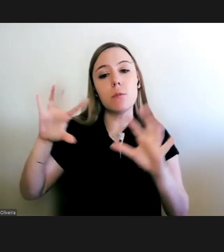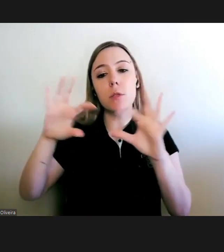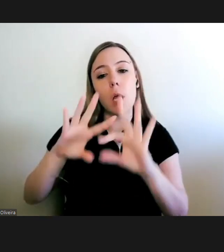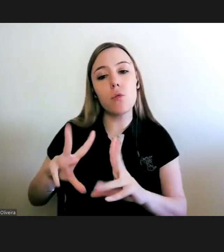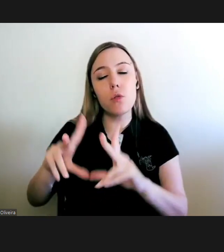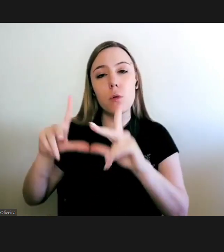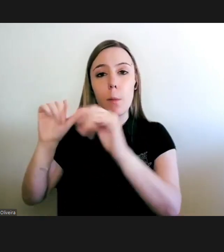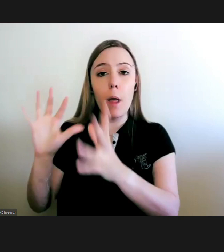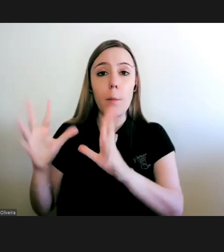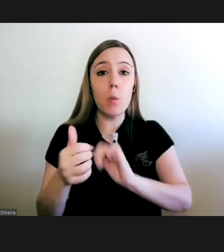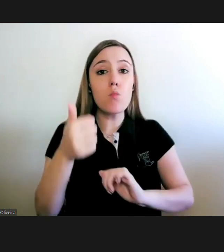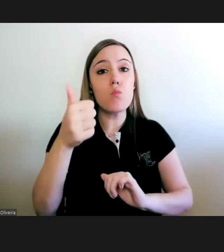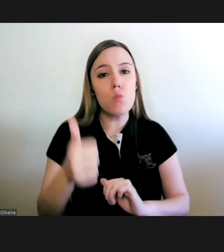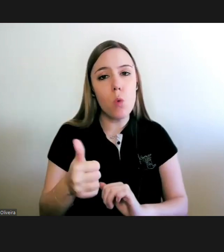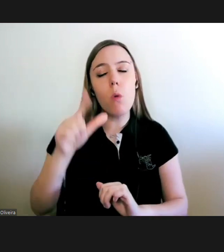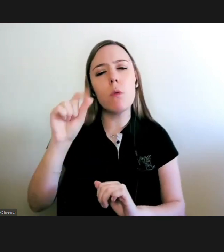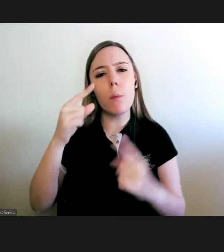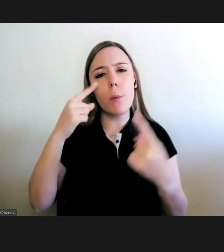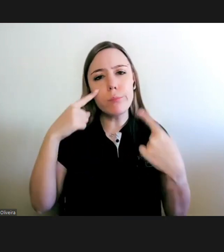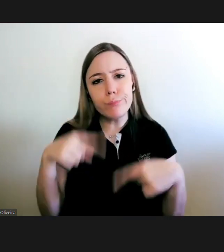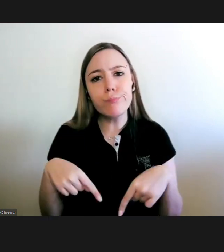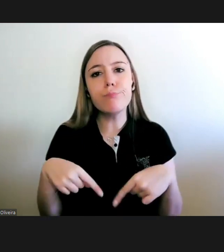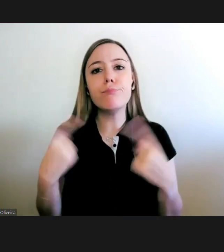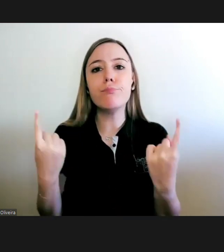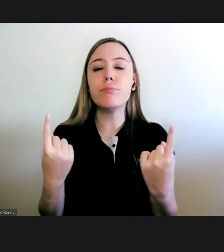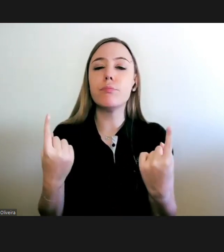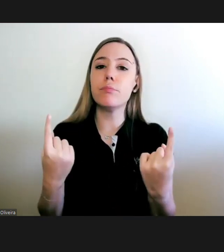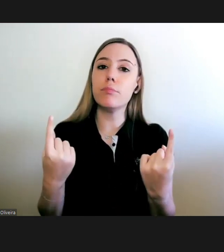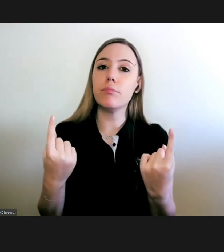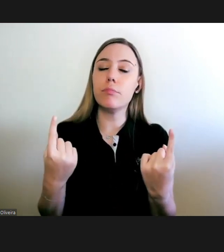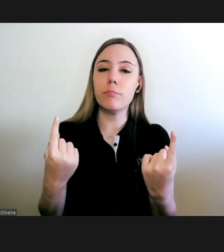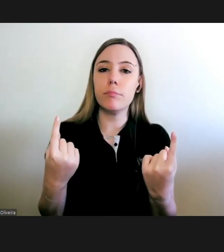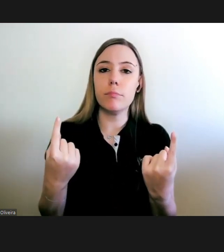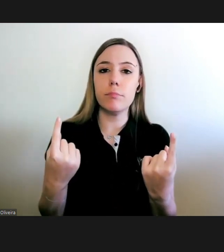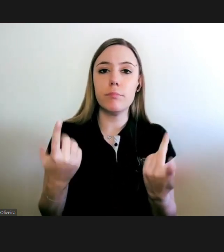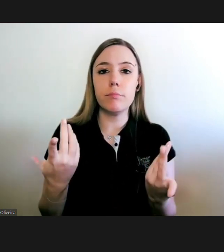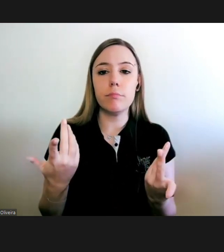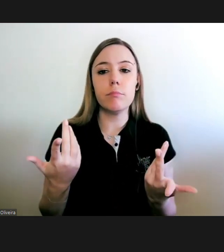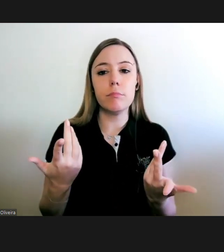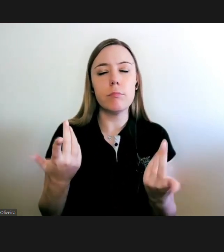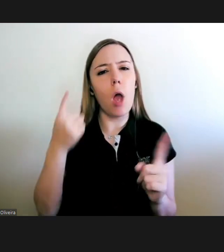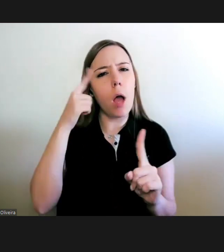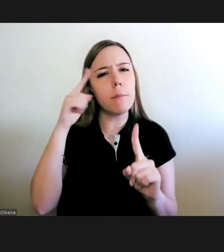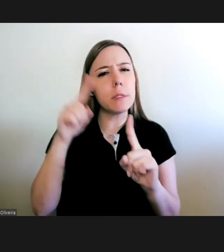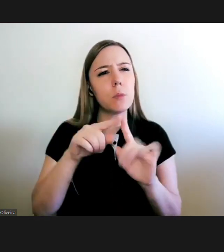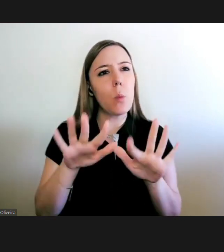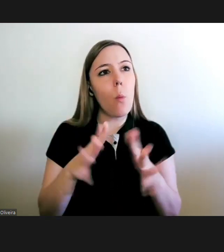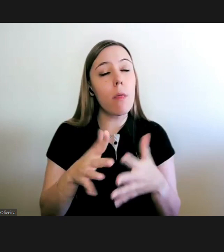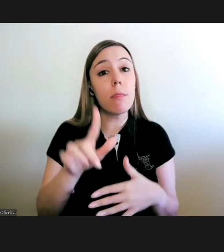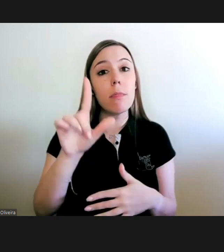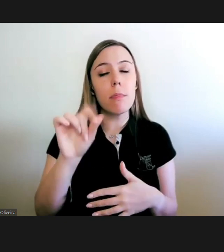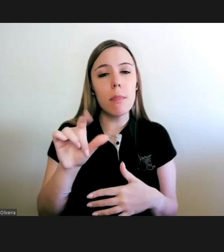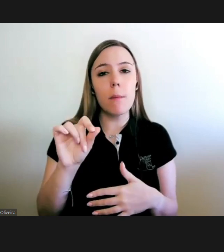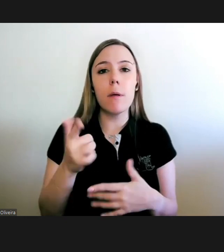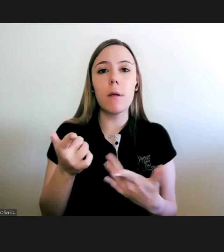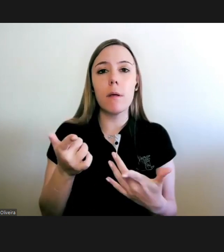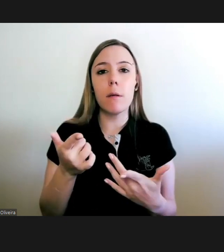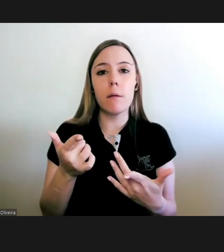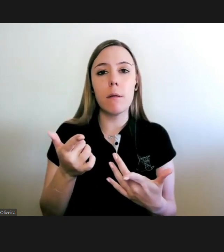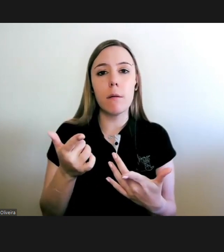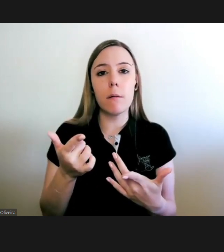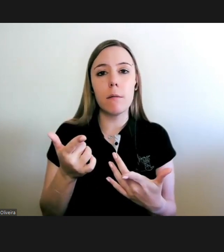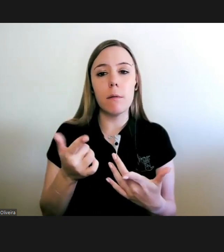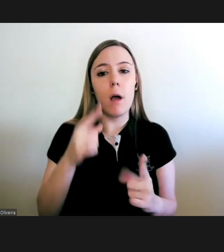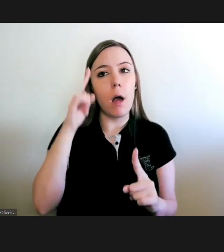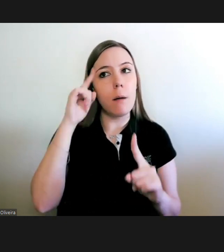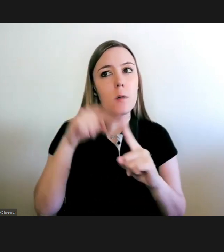e em transpor aquilo que são os principais retos da agenda, mas também a concretização das várias